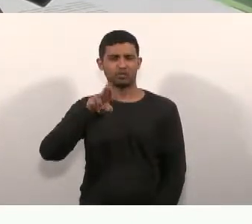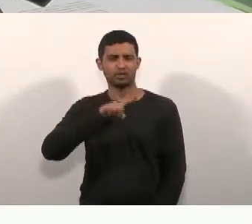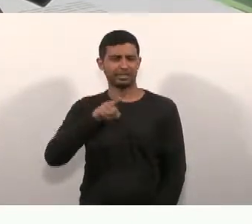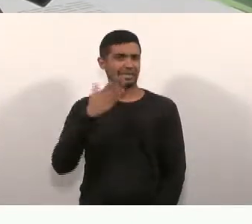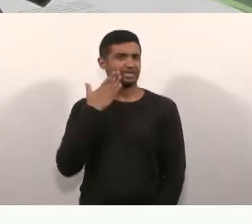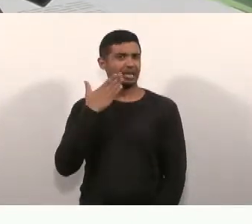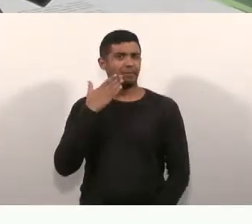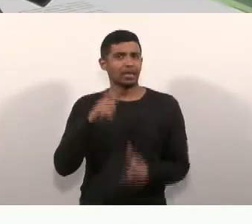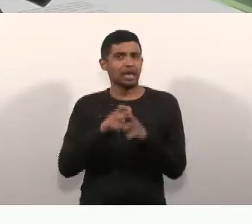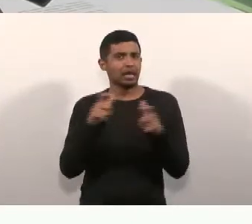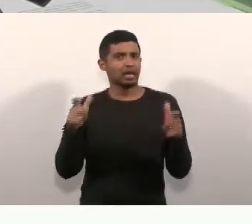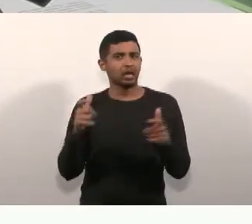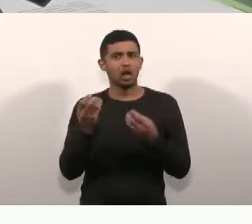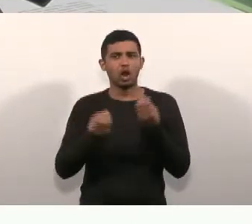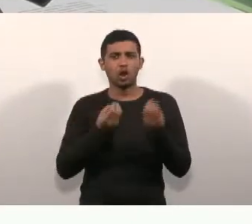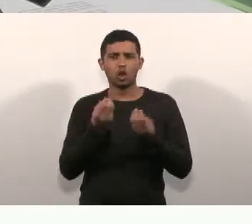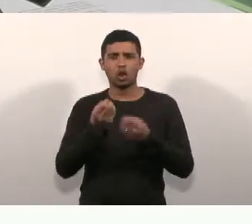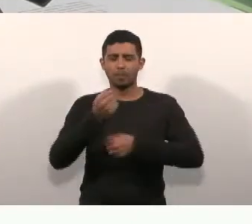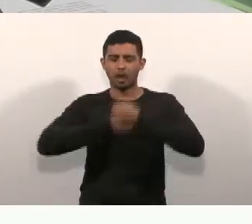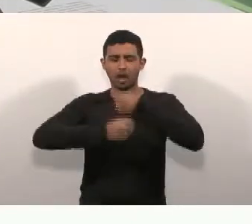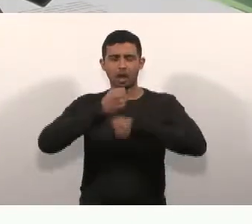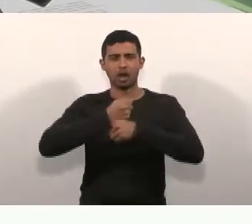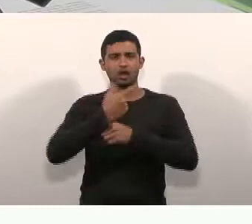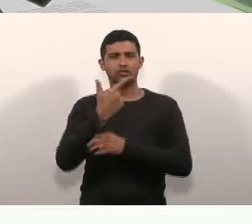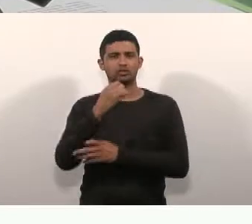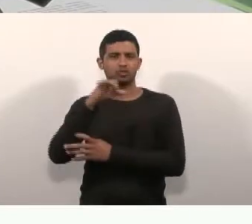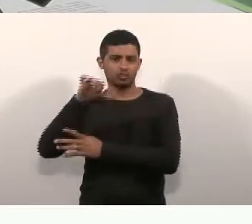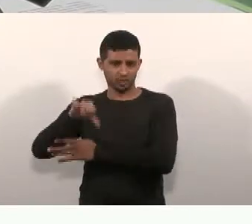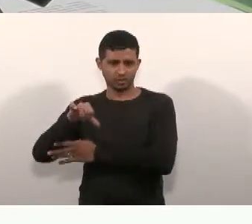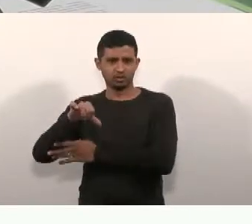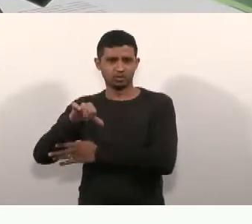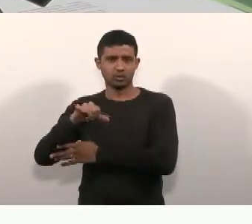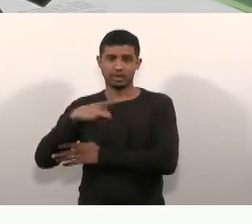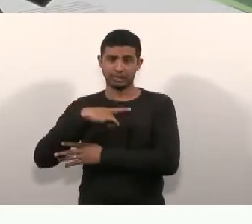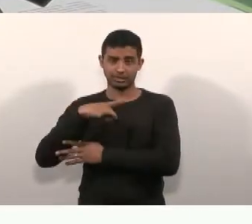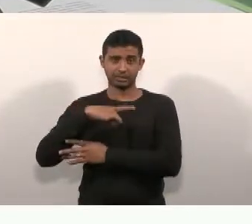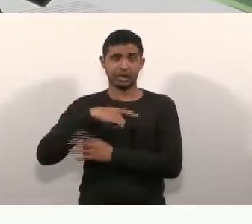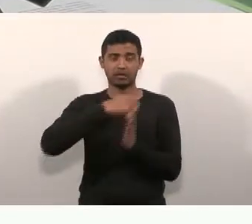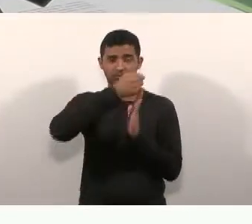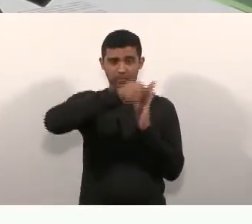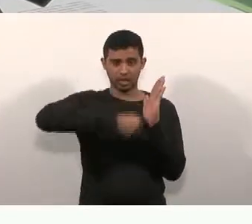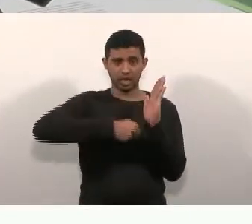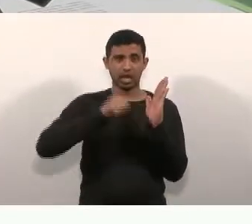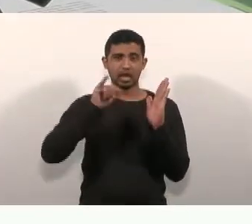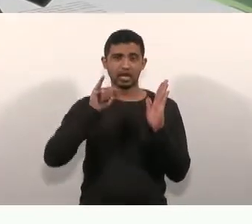dimensão disso, no ano 2009, segundo o anuário econômico do IBGE,